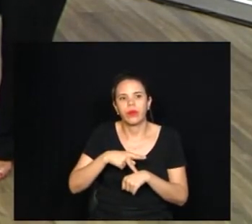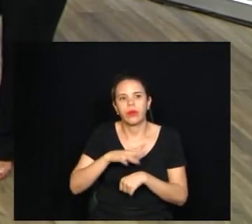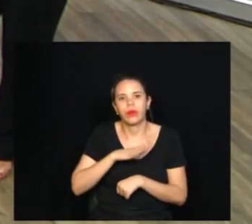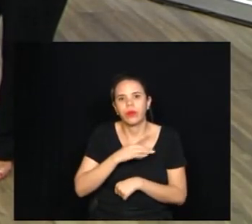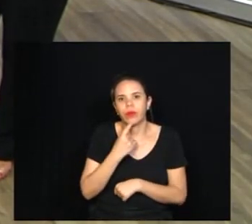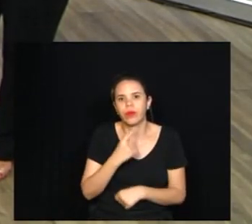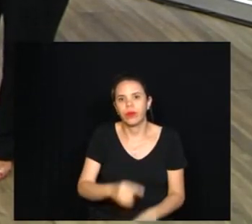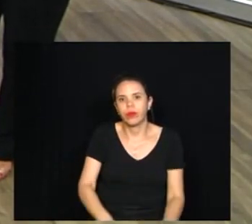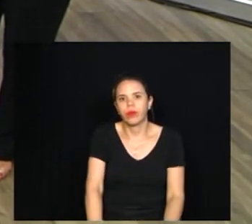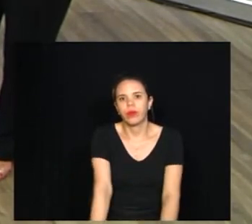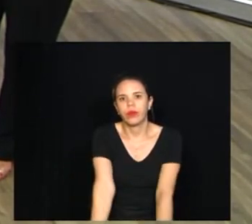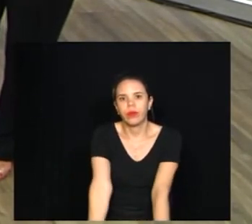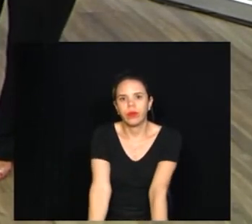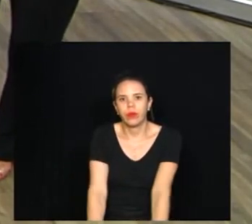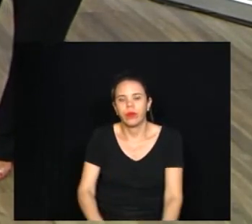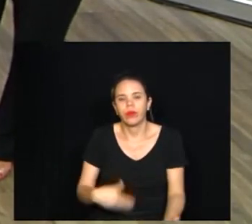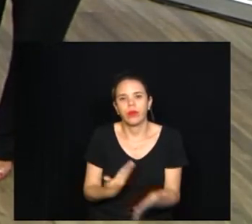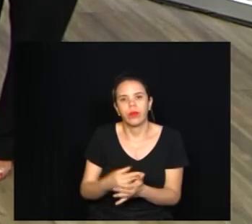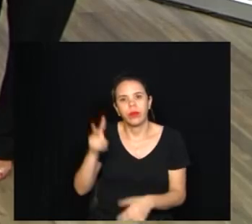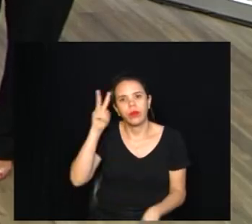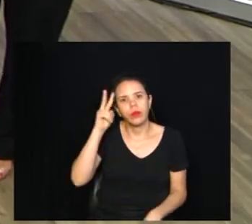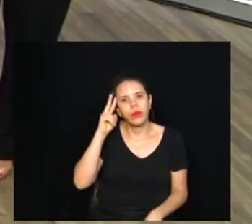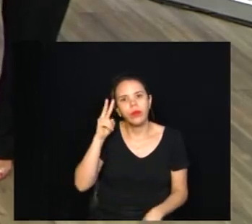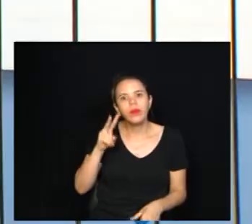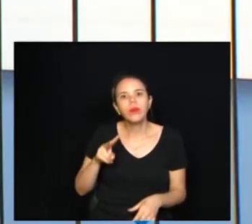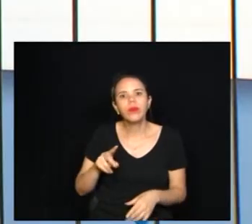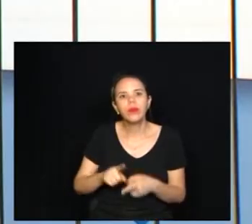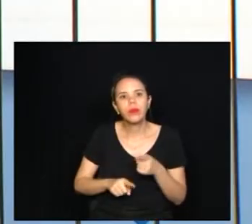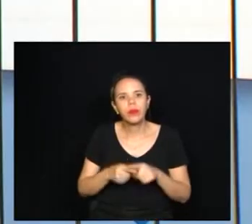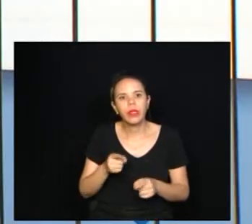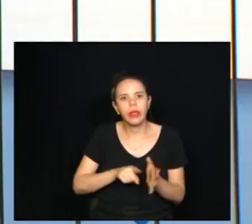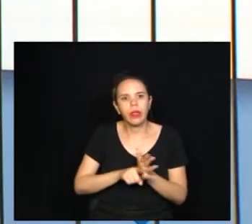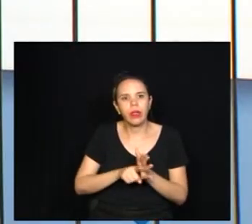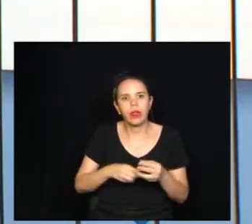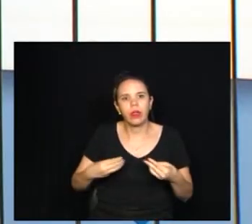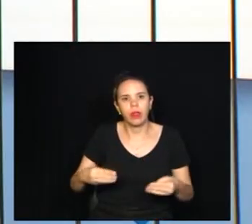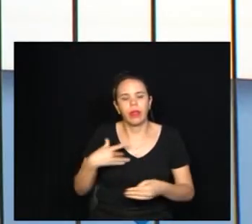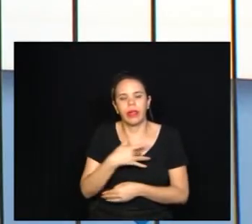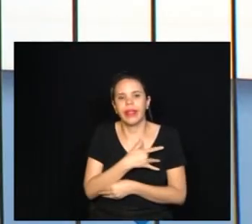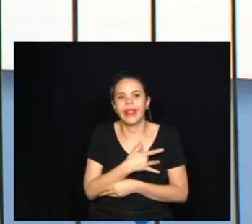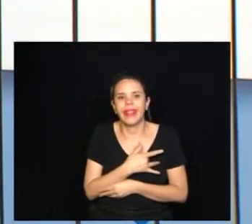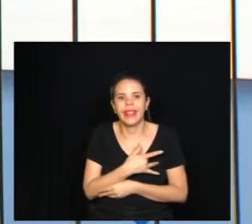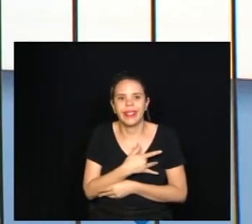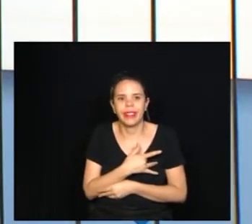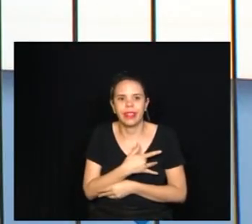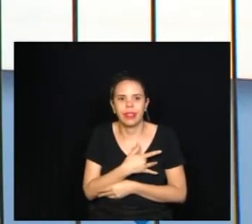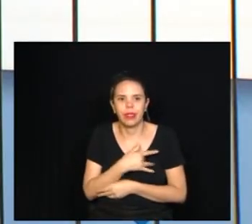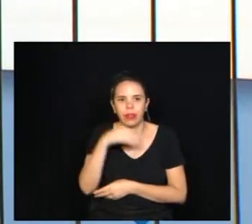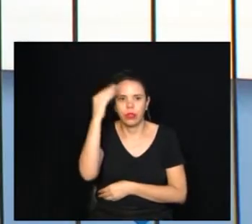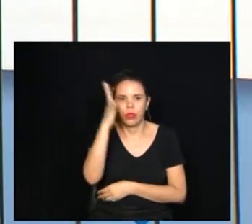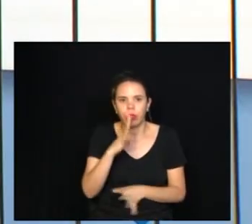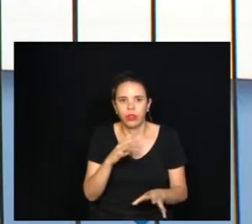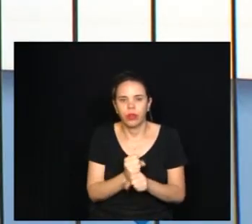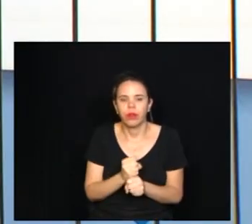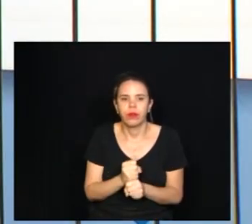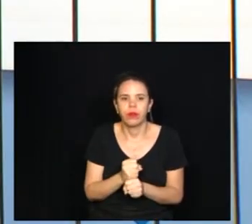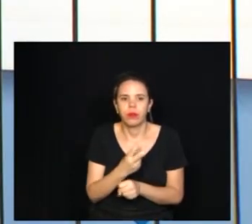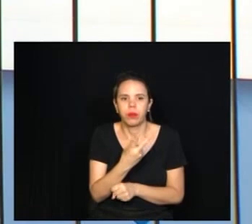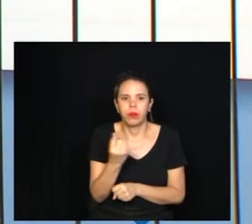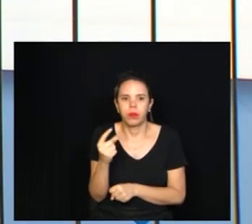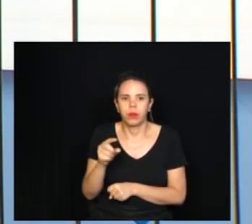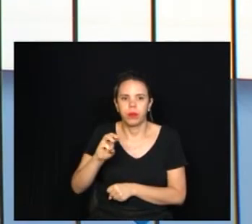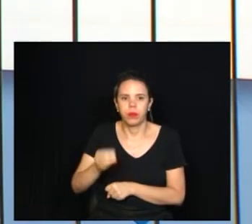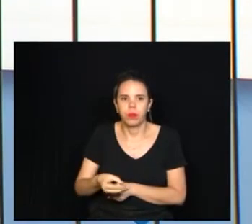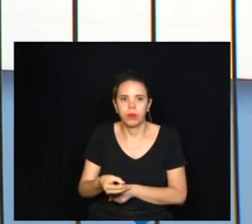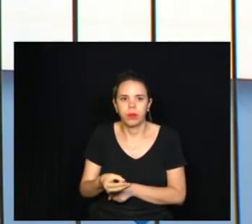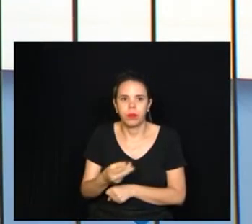cidade de Campinas. Até esta segunda-feira, de acordo com os dados do Ministério da Saúde, o Brasil somava